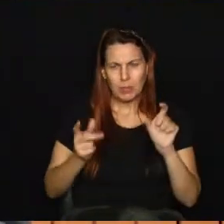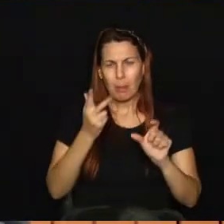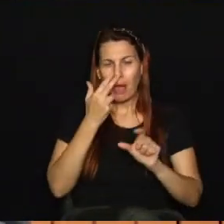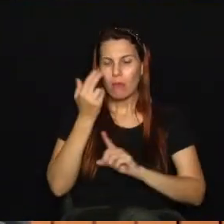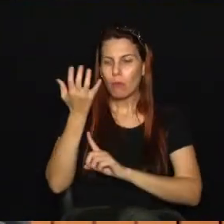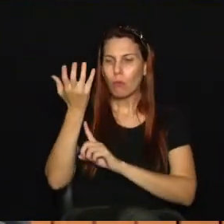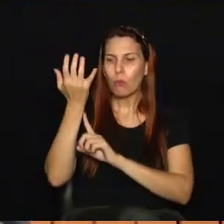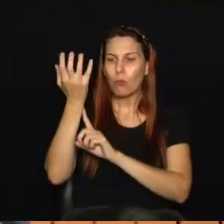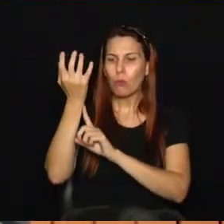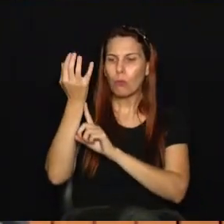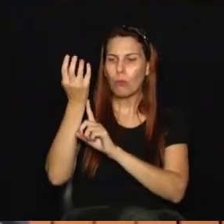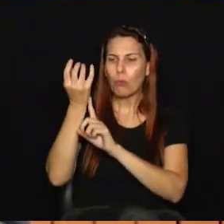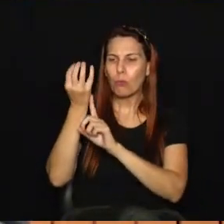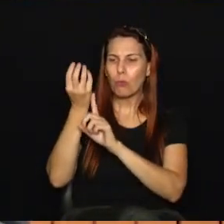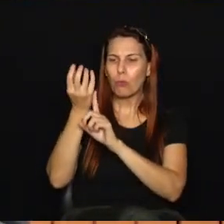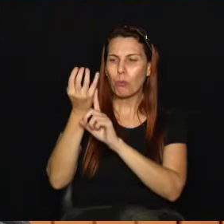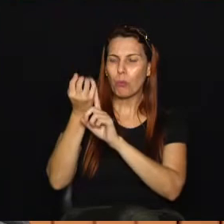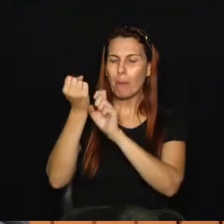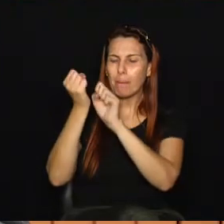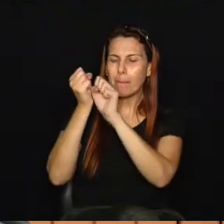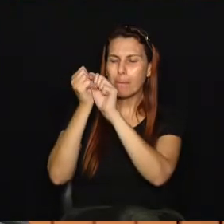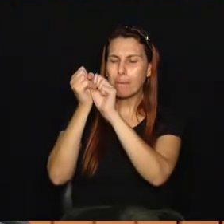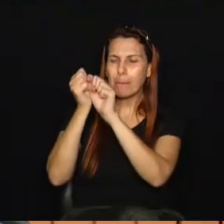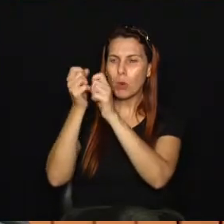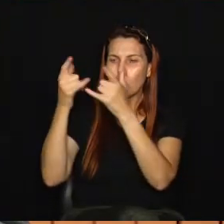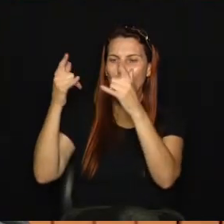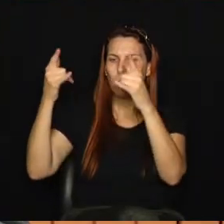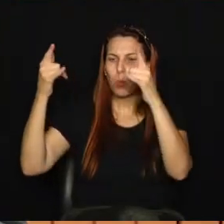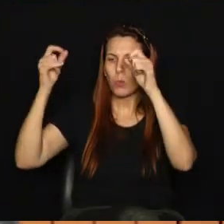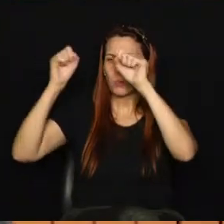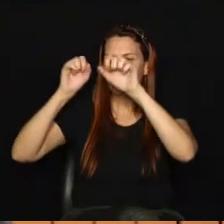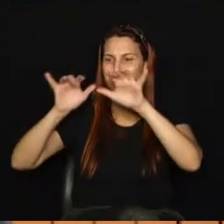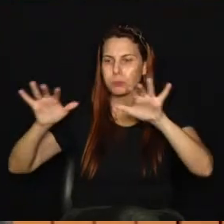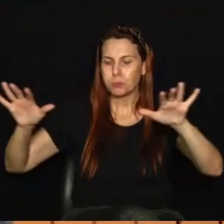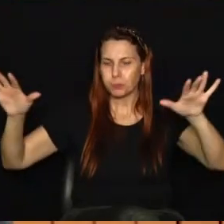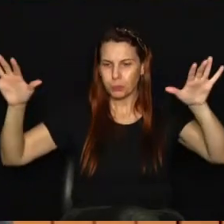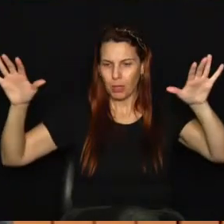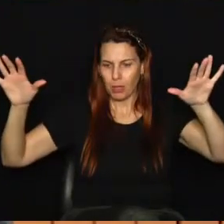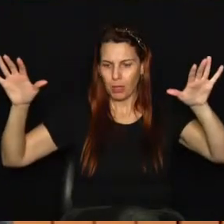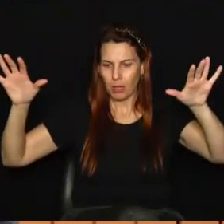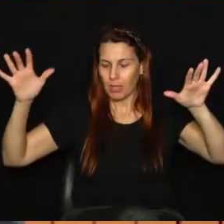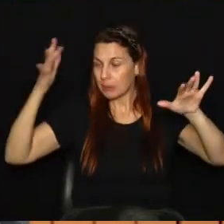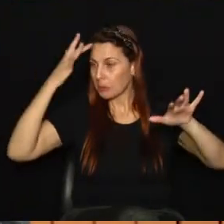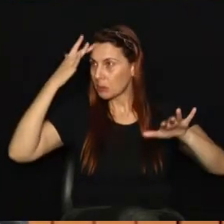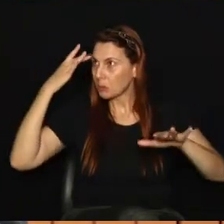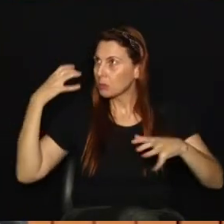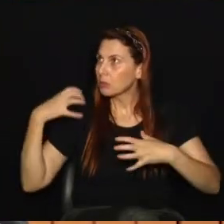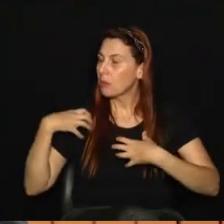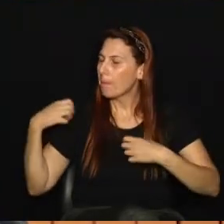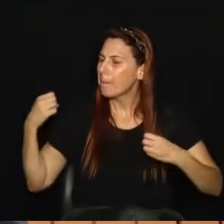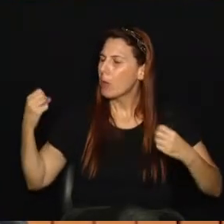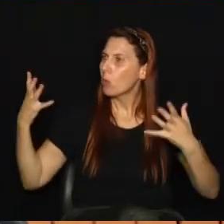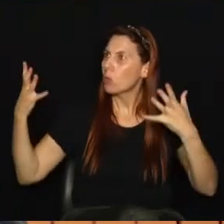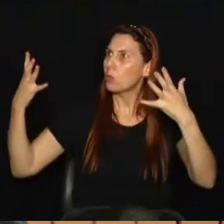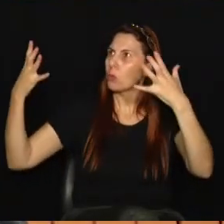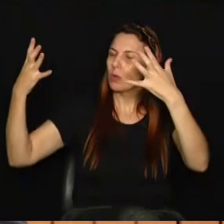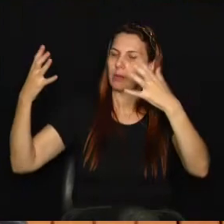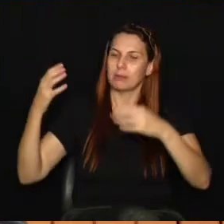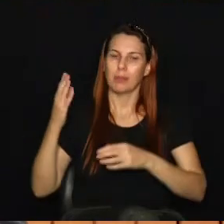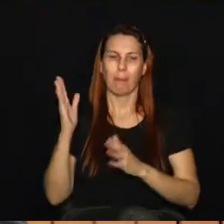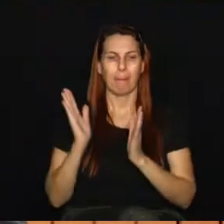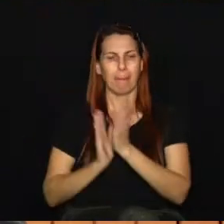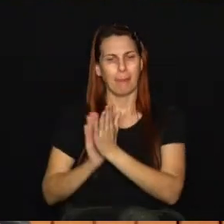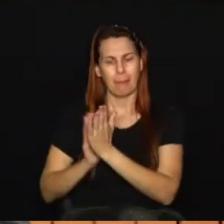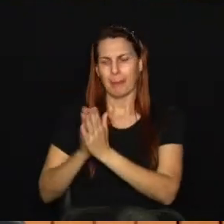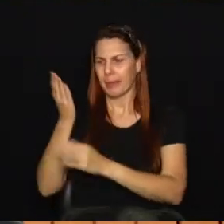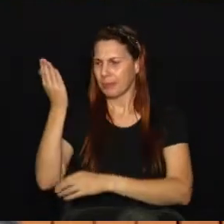desgastam-se brilhando para dar luz aos outros. Então, parabéns pela sua trajetória, parabéns pelo seu